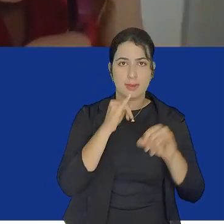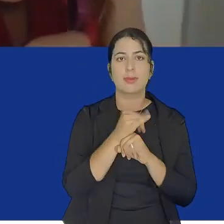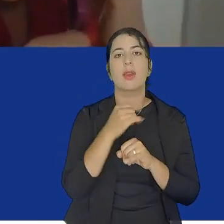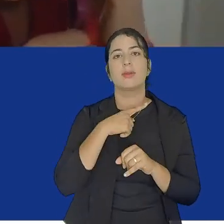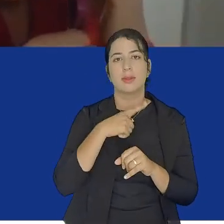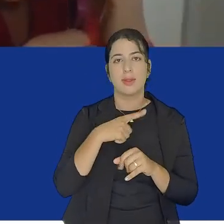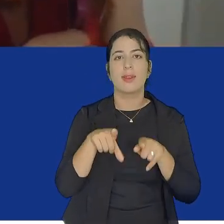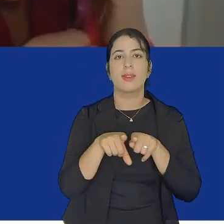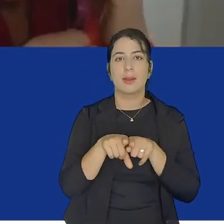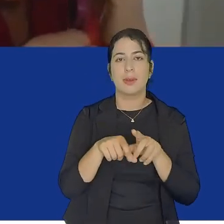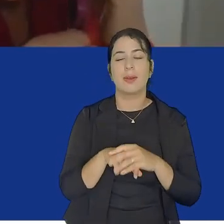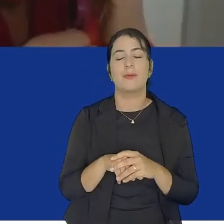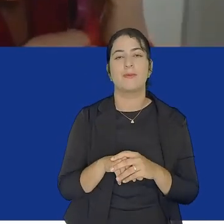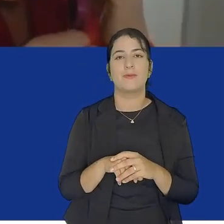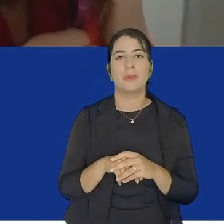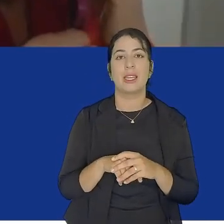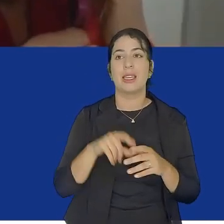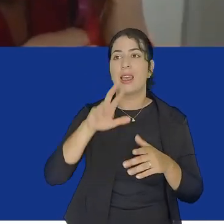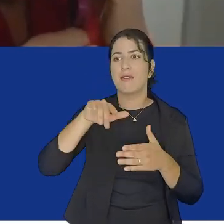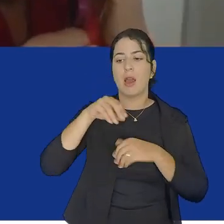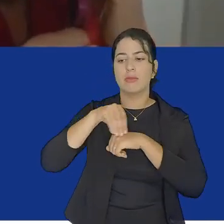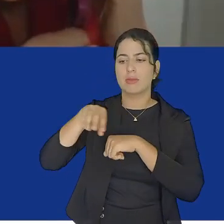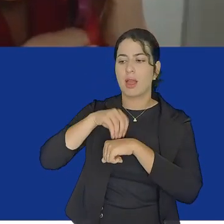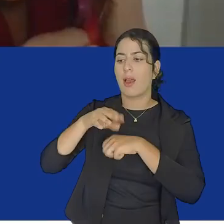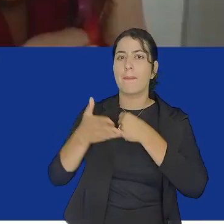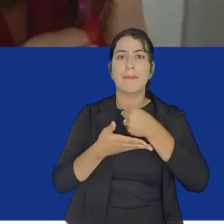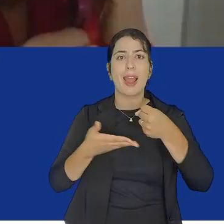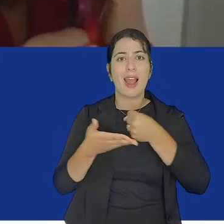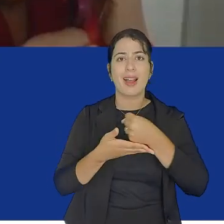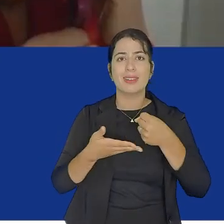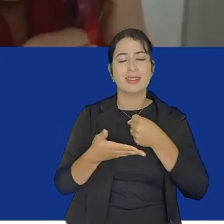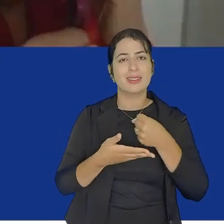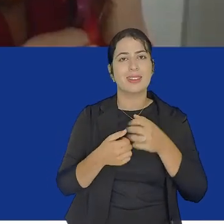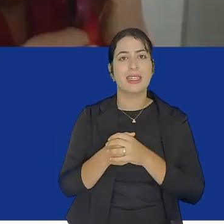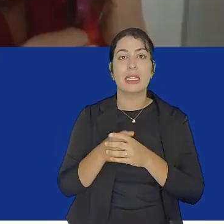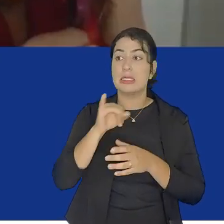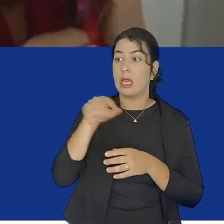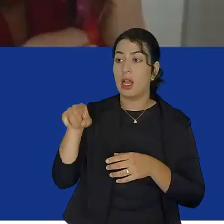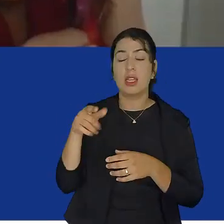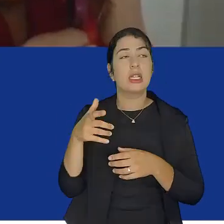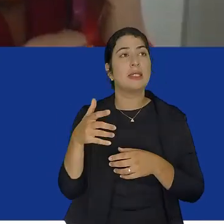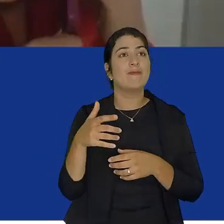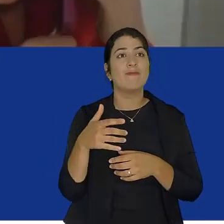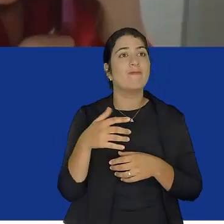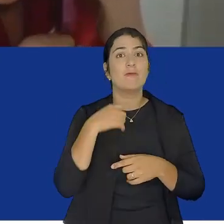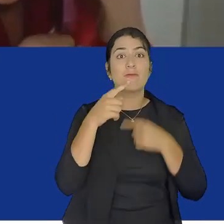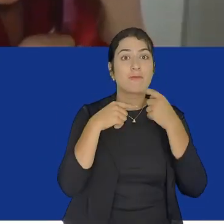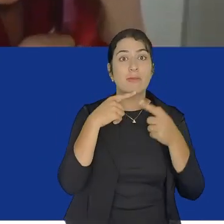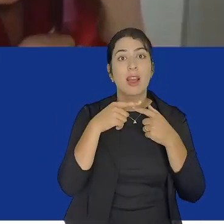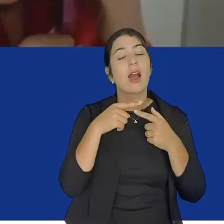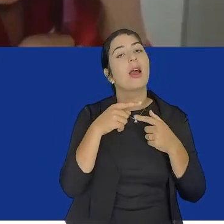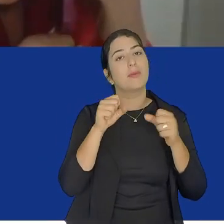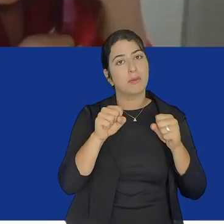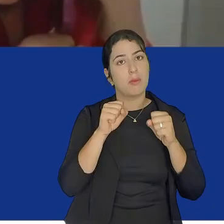as orientações básicas para os gestores. Não conseguiu encontrar o que ele queria, ele tem o apoio do suporte remoto. Precisou, ele